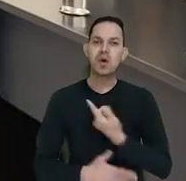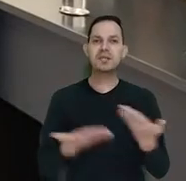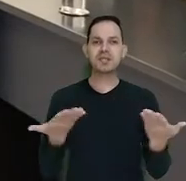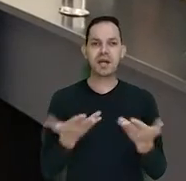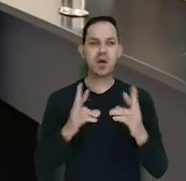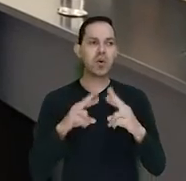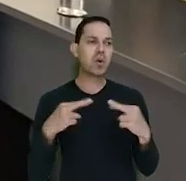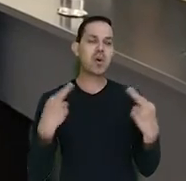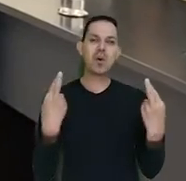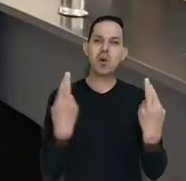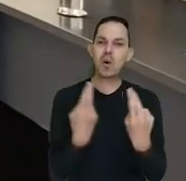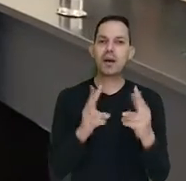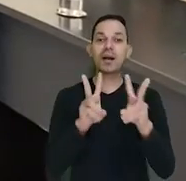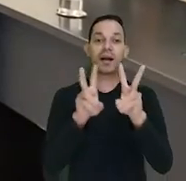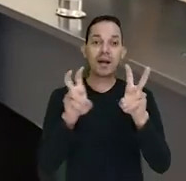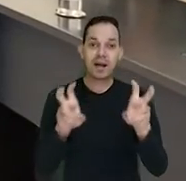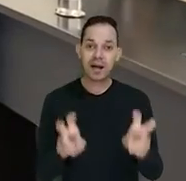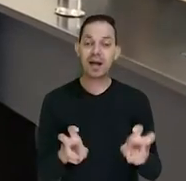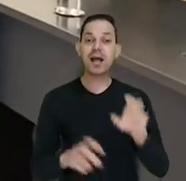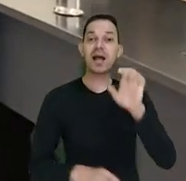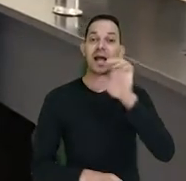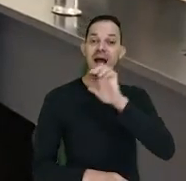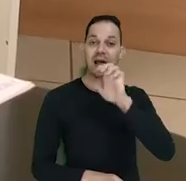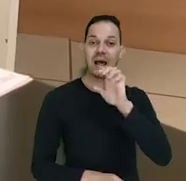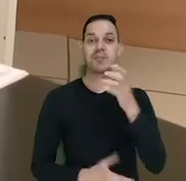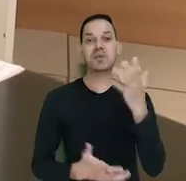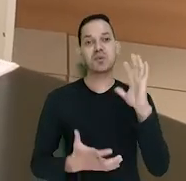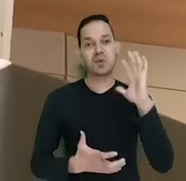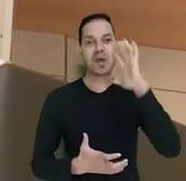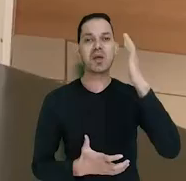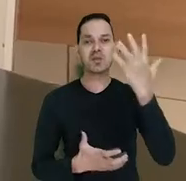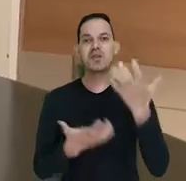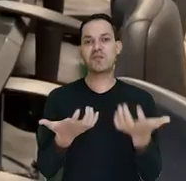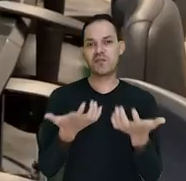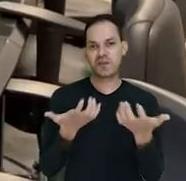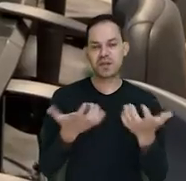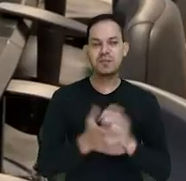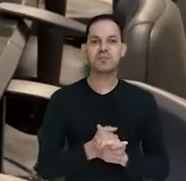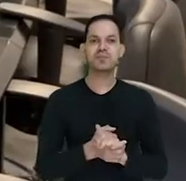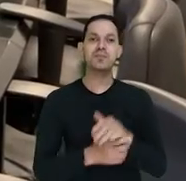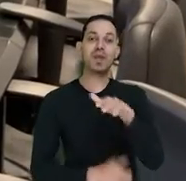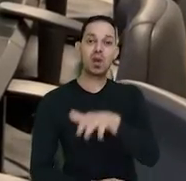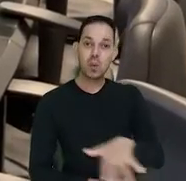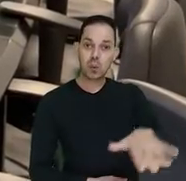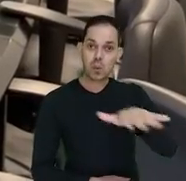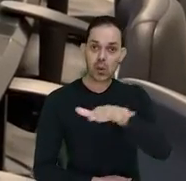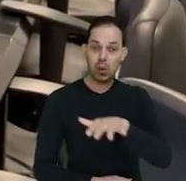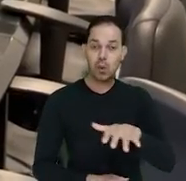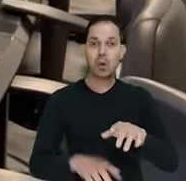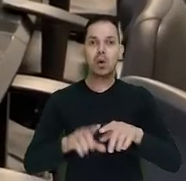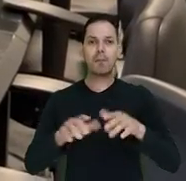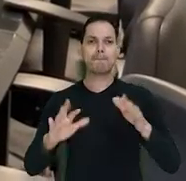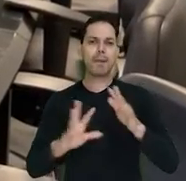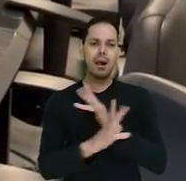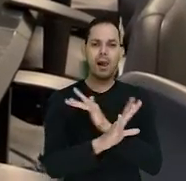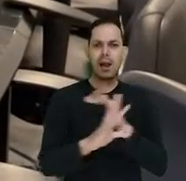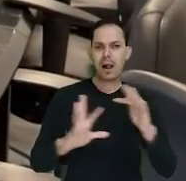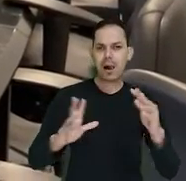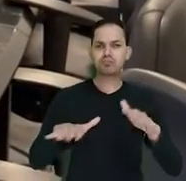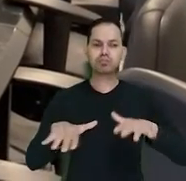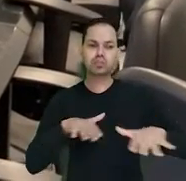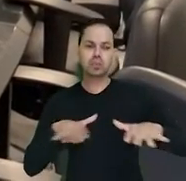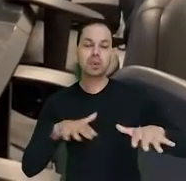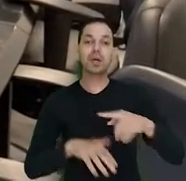aqui, nesse momento, para tratar de uma questão emergencial. Por parte do Departamento de Mobilidade,